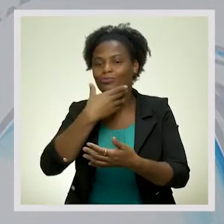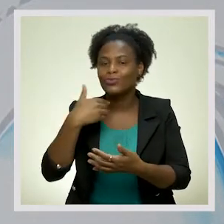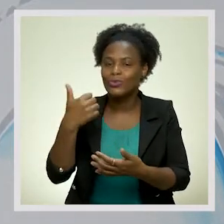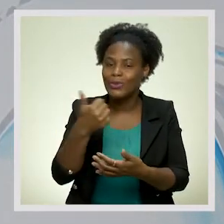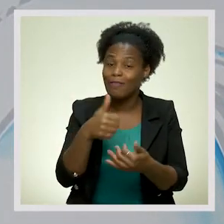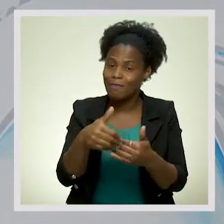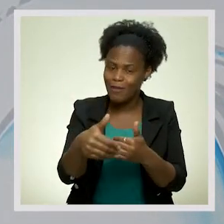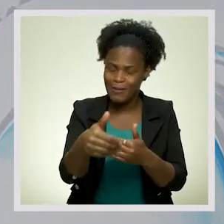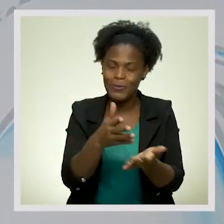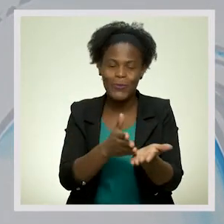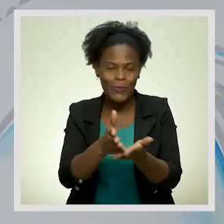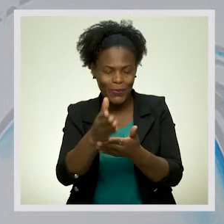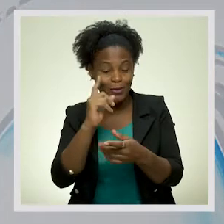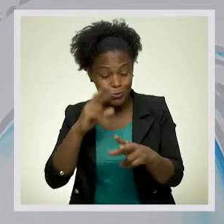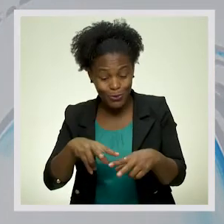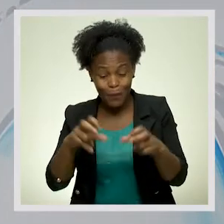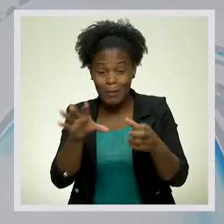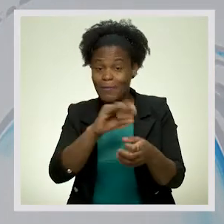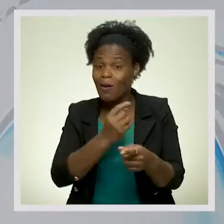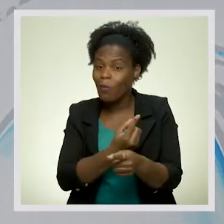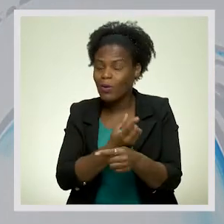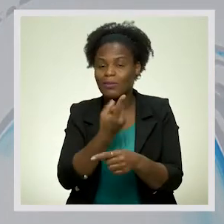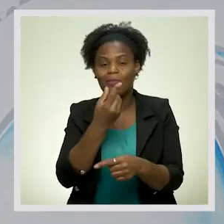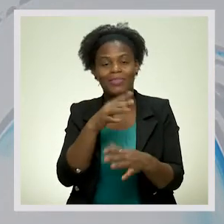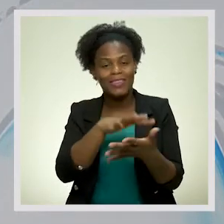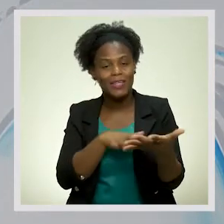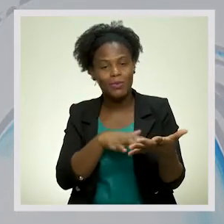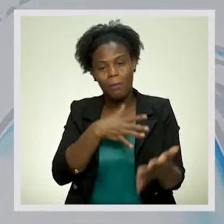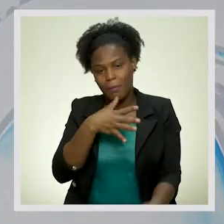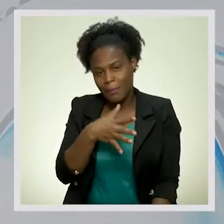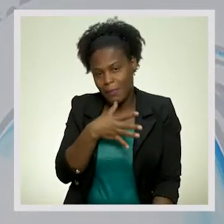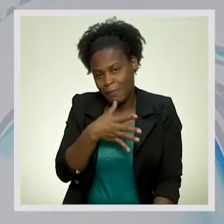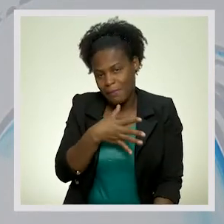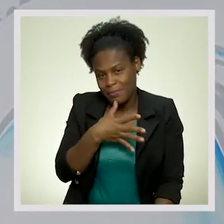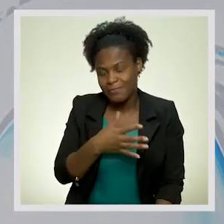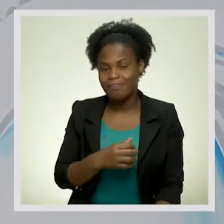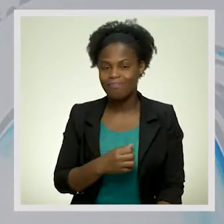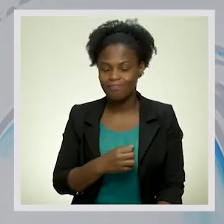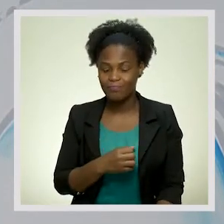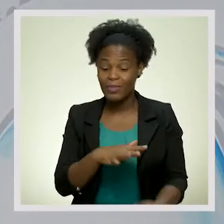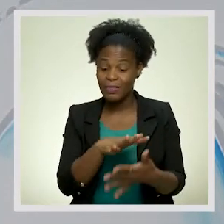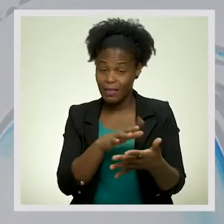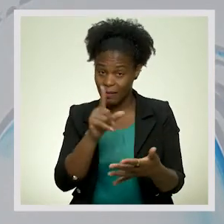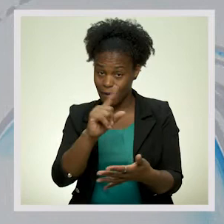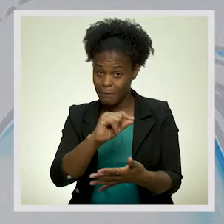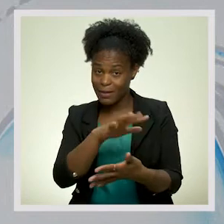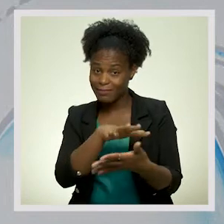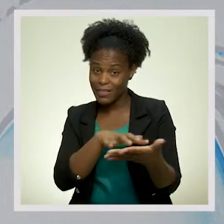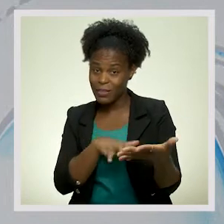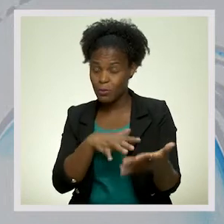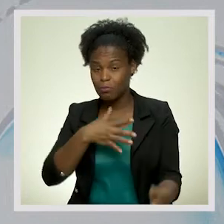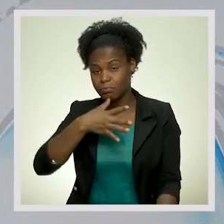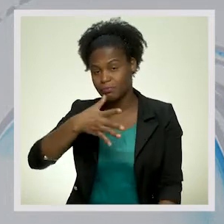a descobrir mais coisas sobre o texto narrativo. O texto narrativo também, e muitos outros